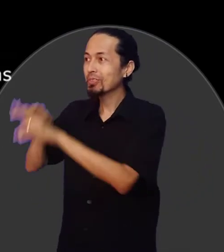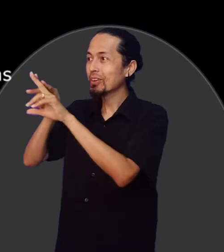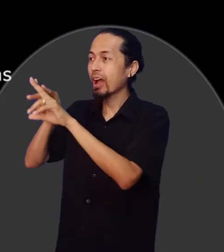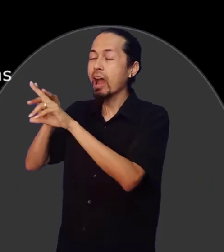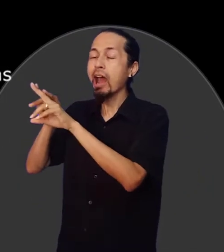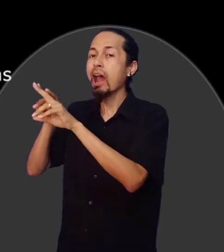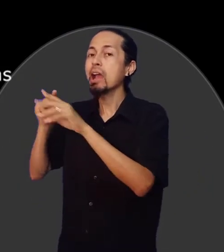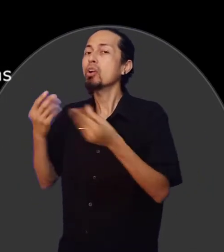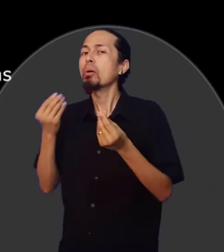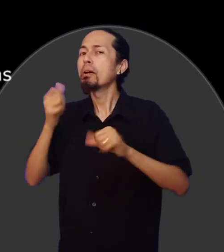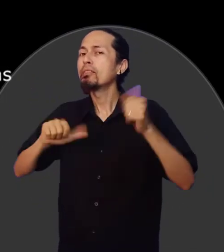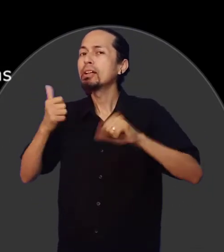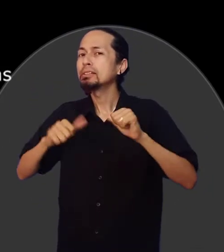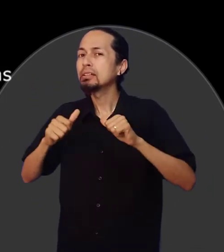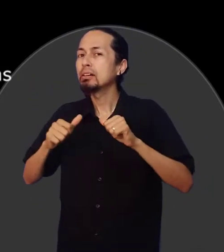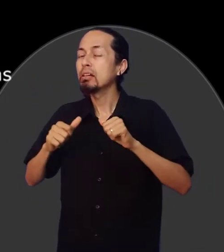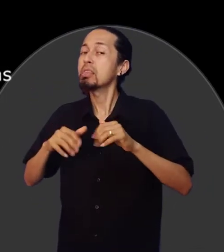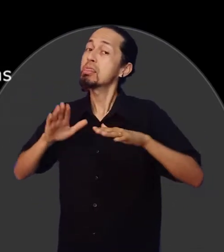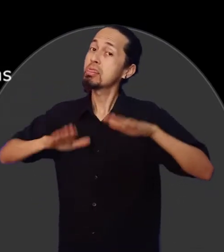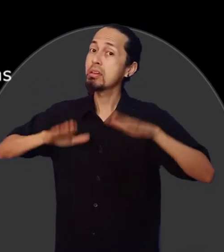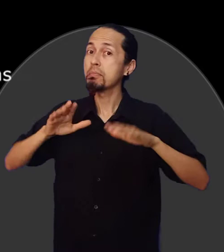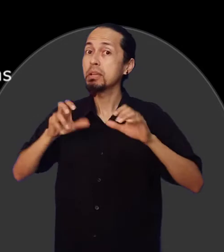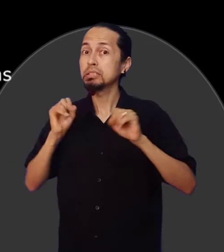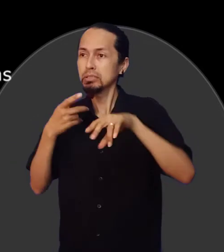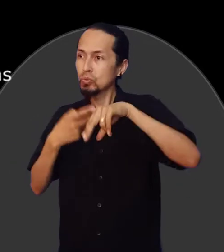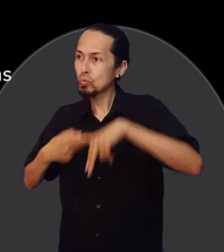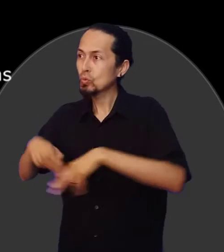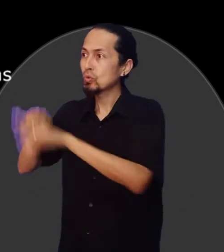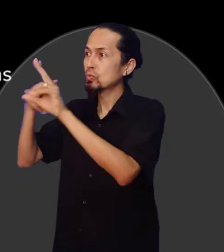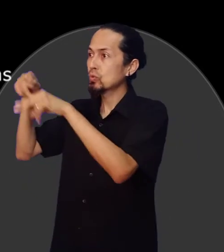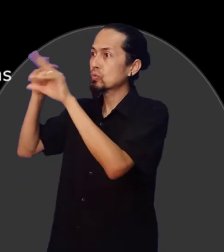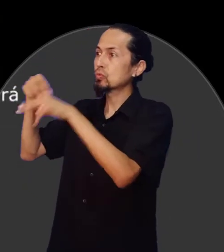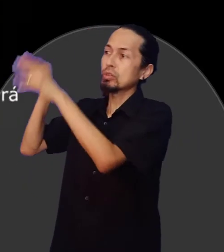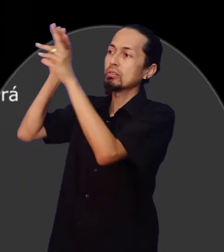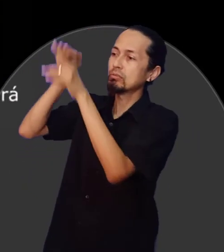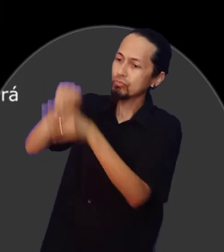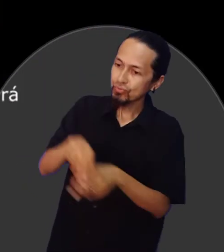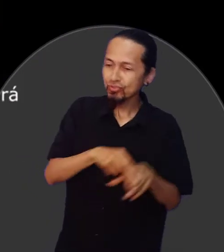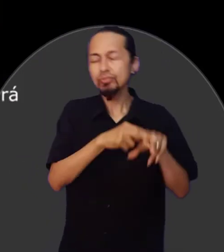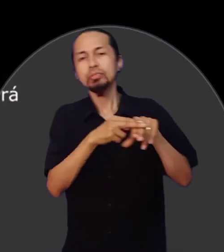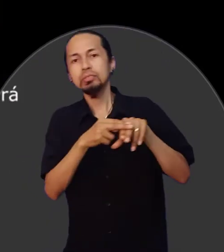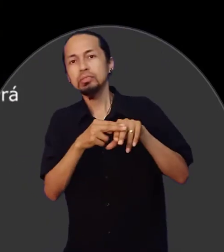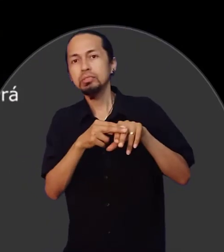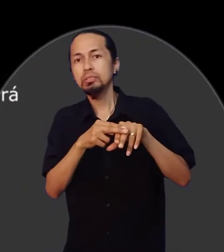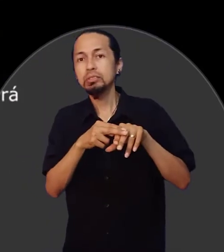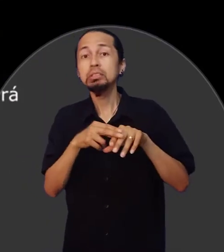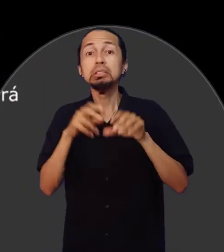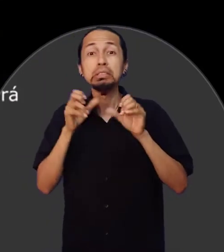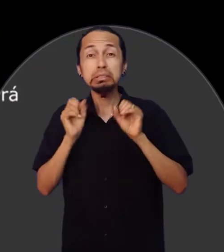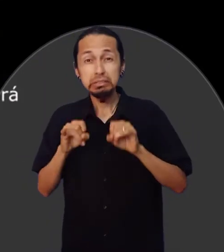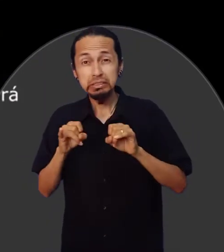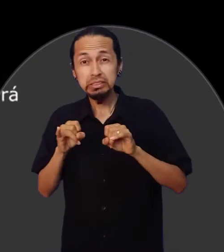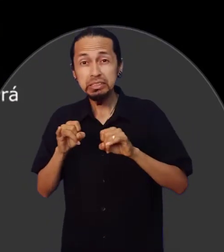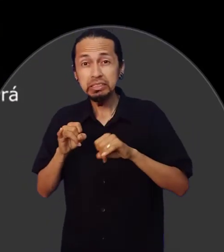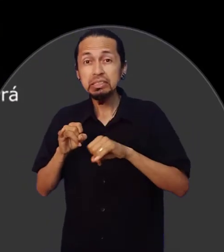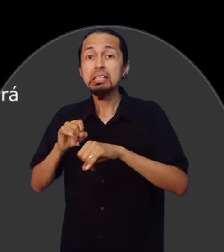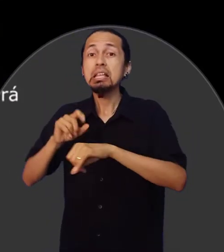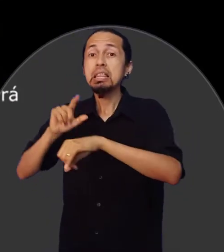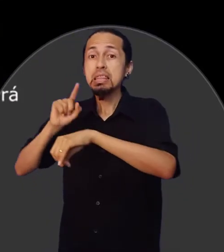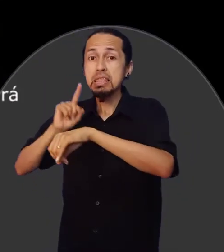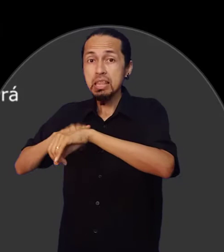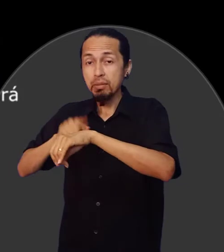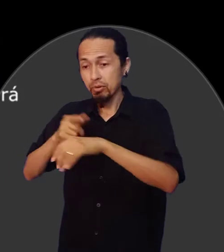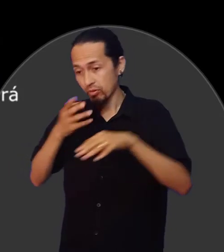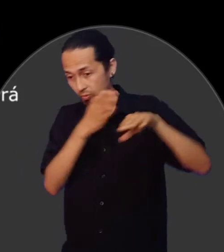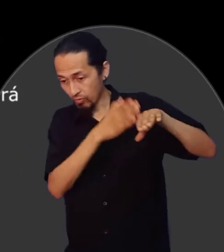de dificuldade das manobras, que são executadas dentro de um tempo estabelecido. Dessa forma, quanto menos tempo o skatista gasta percorrendo a